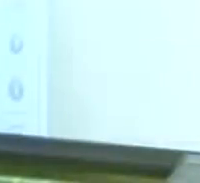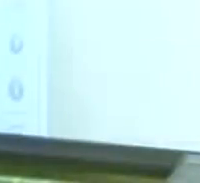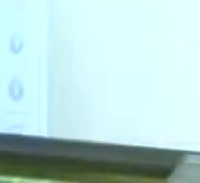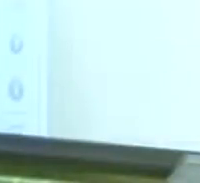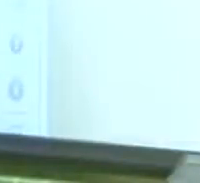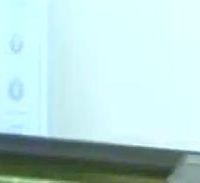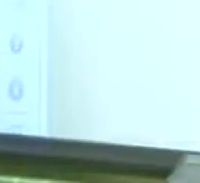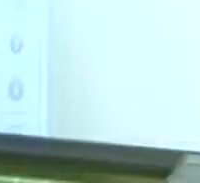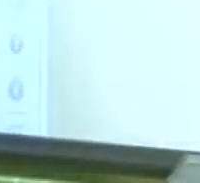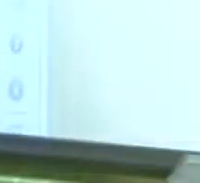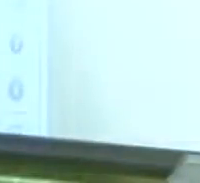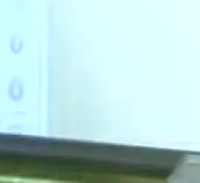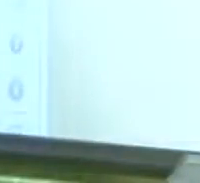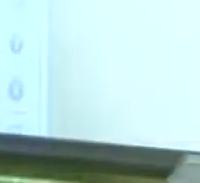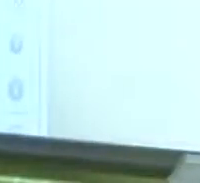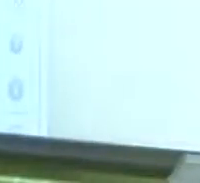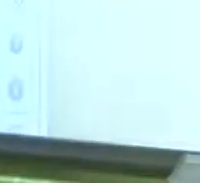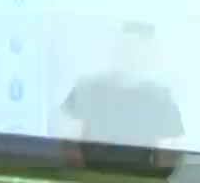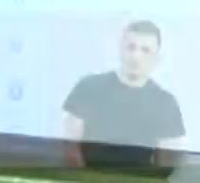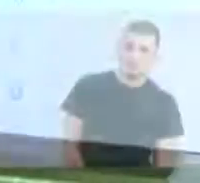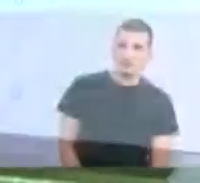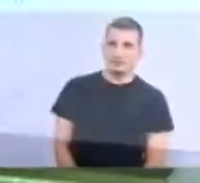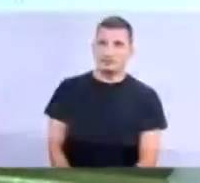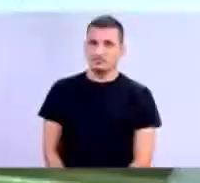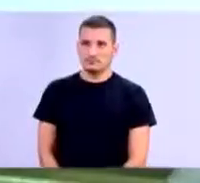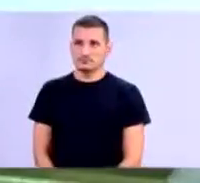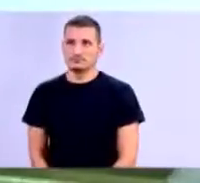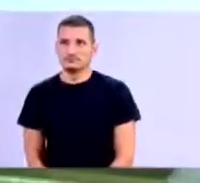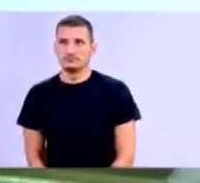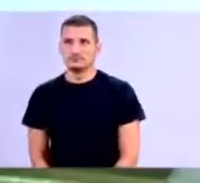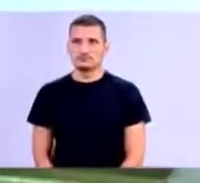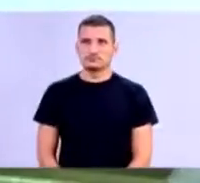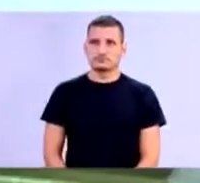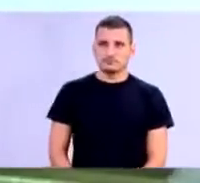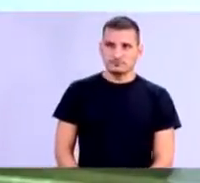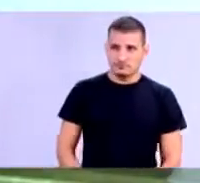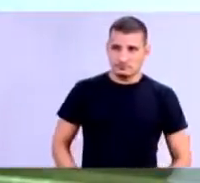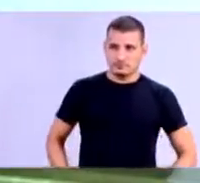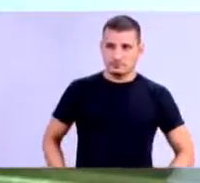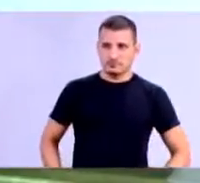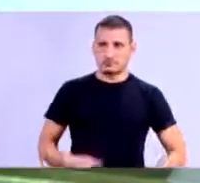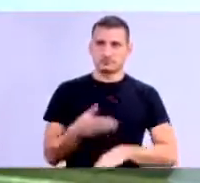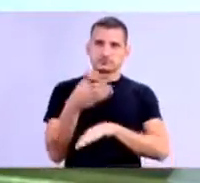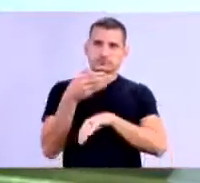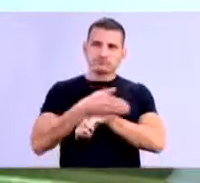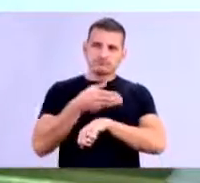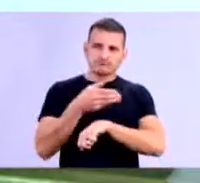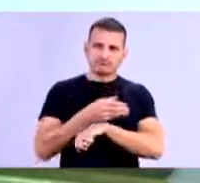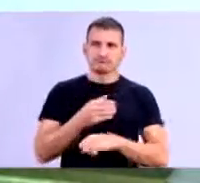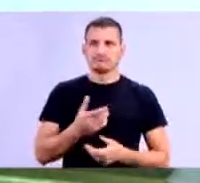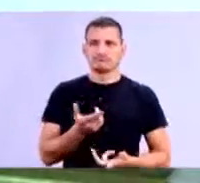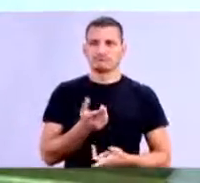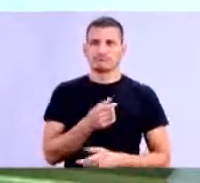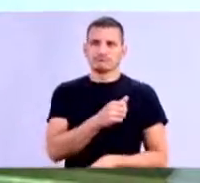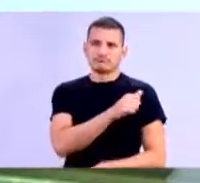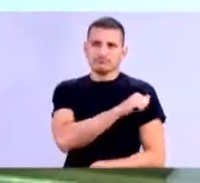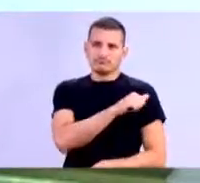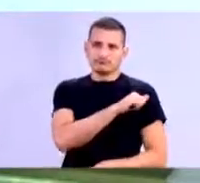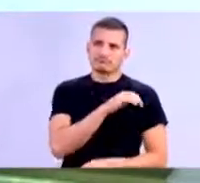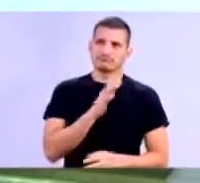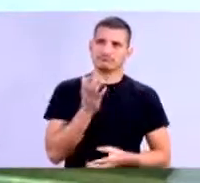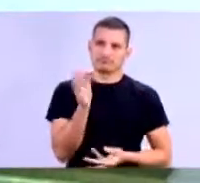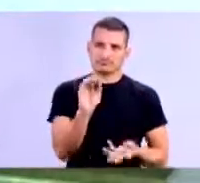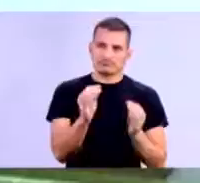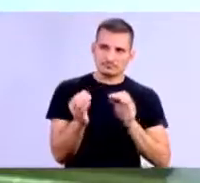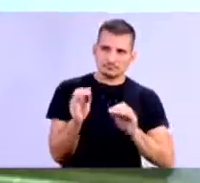Olá, voltamos. Muitas pessoas estão participando dessa atividade, já postaram muitas